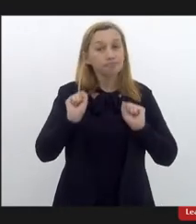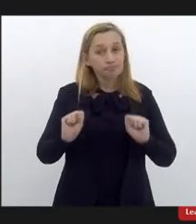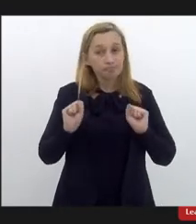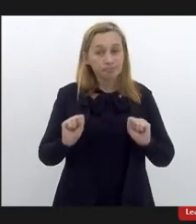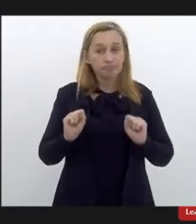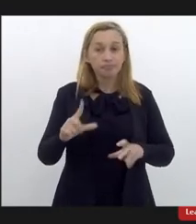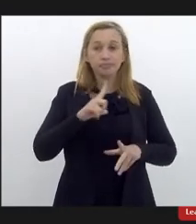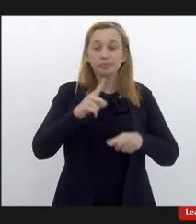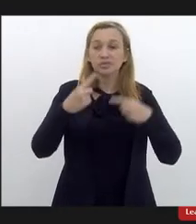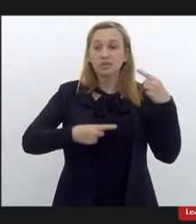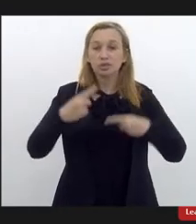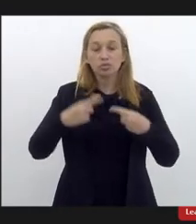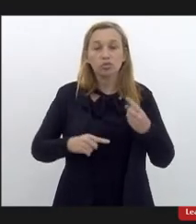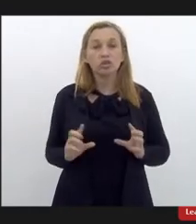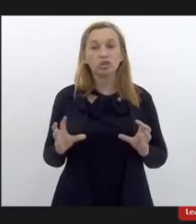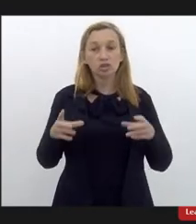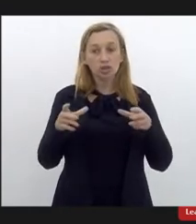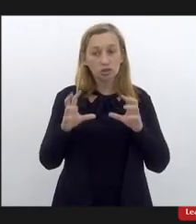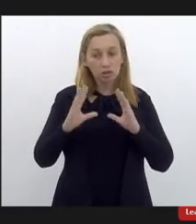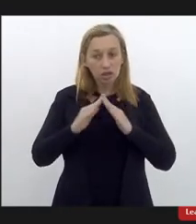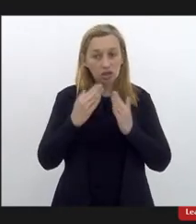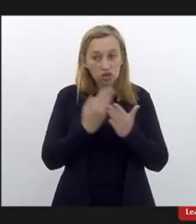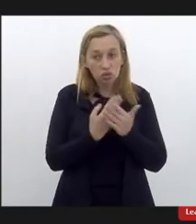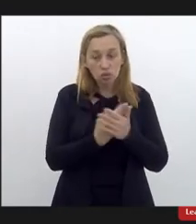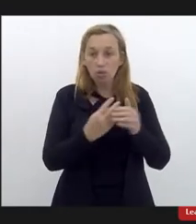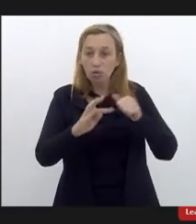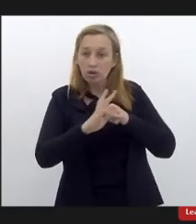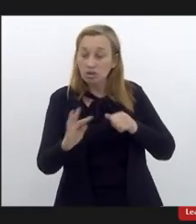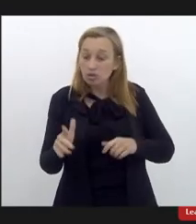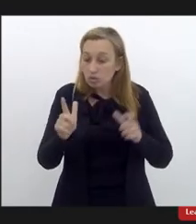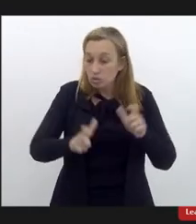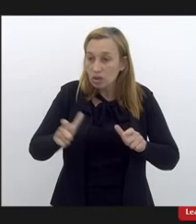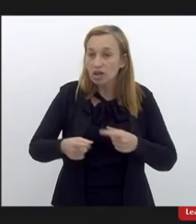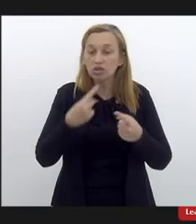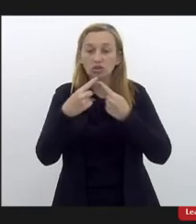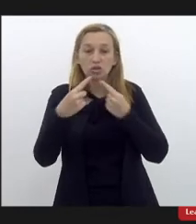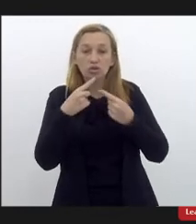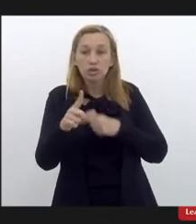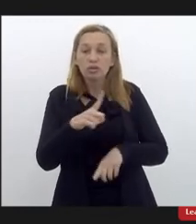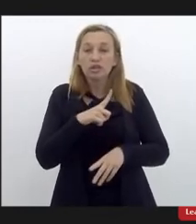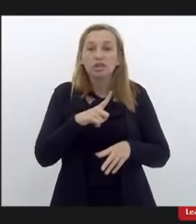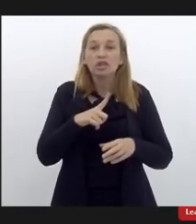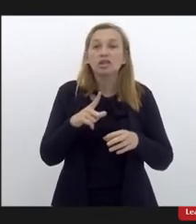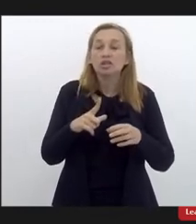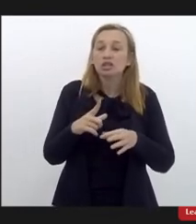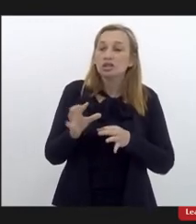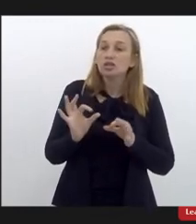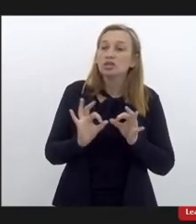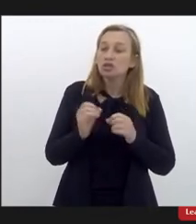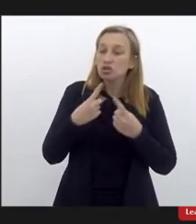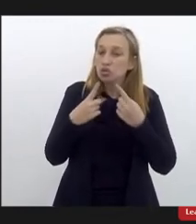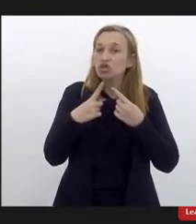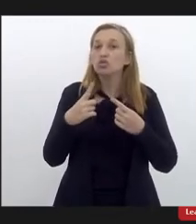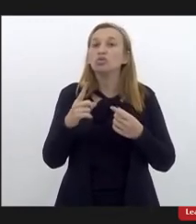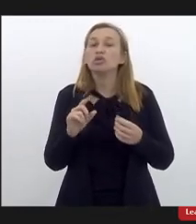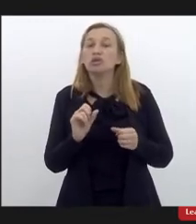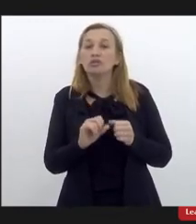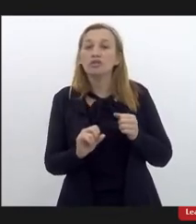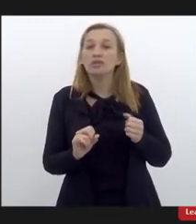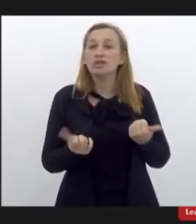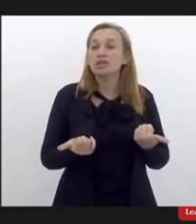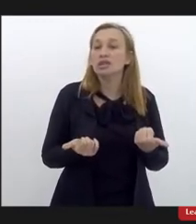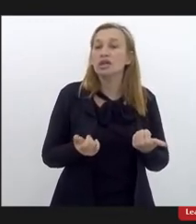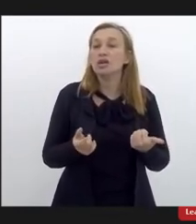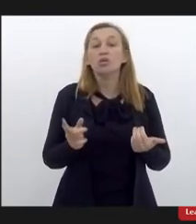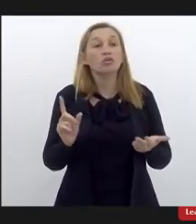como uma política da rede esses espaços de discussão para a gente estar debatendo os formatos, o que vai ser, e o que